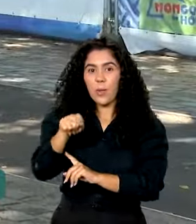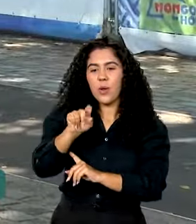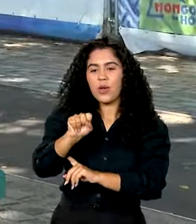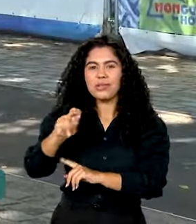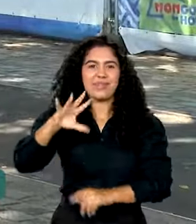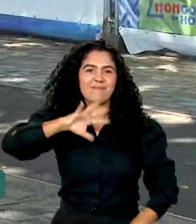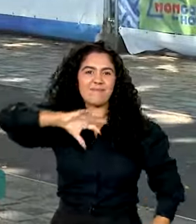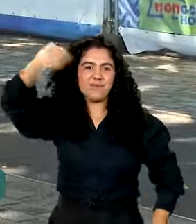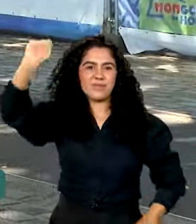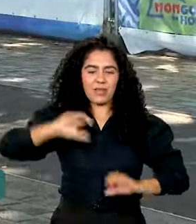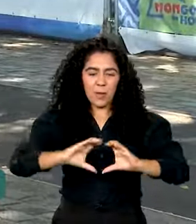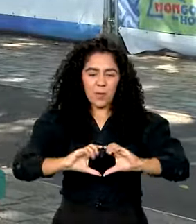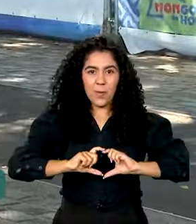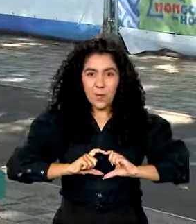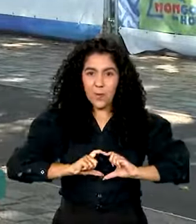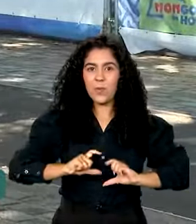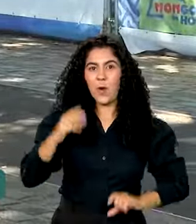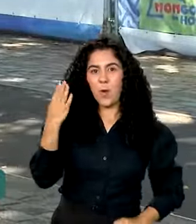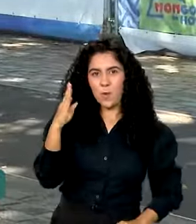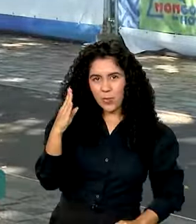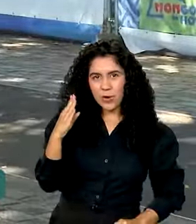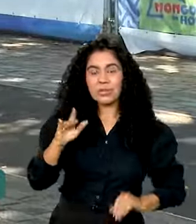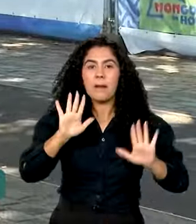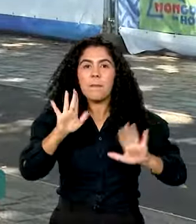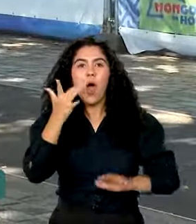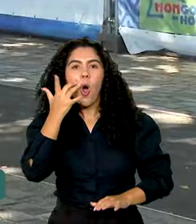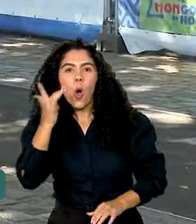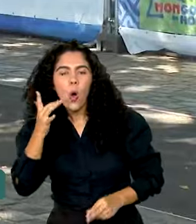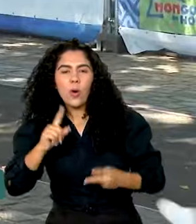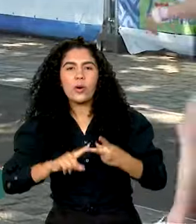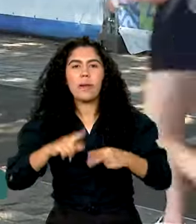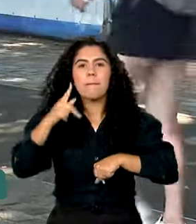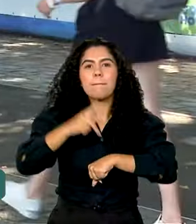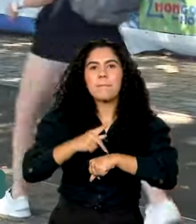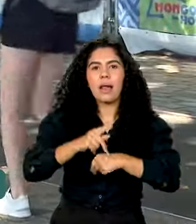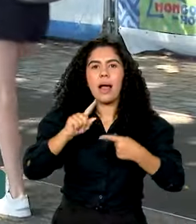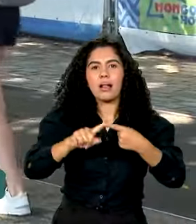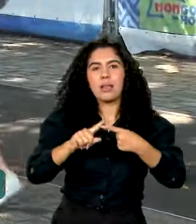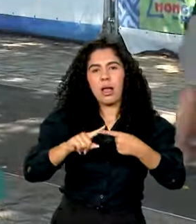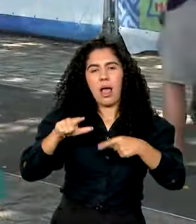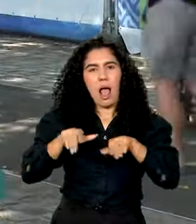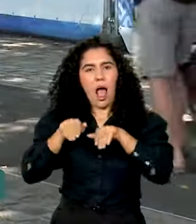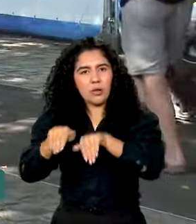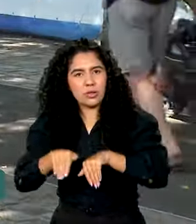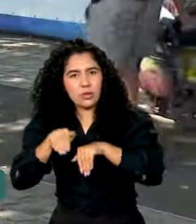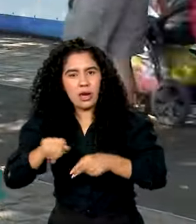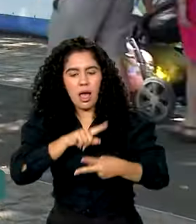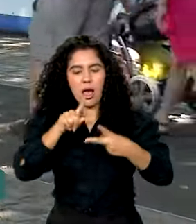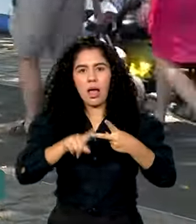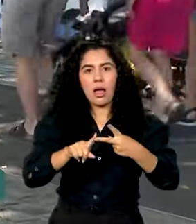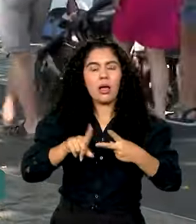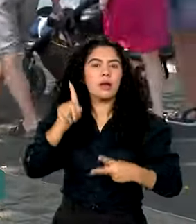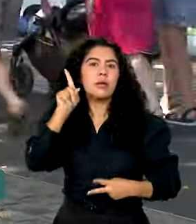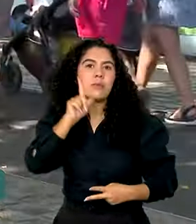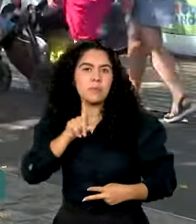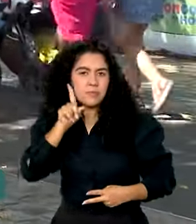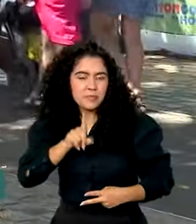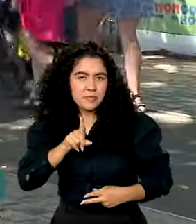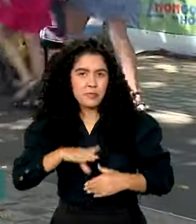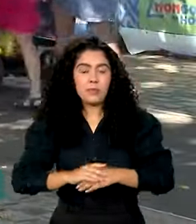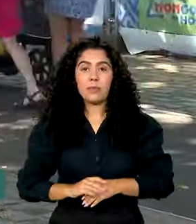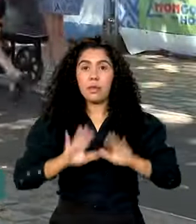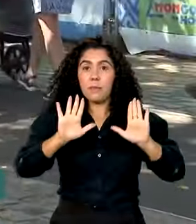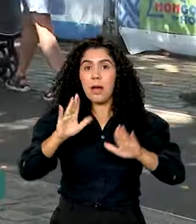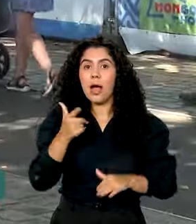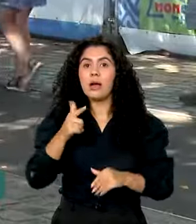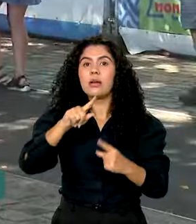sua medalha de bronze. O ouro e a prata ficaram com um australiano e um americano. Outros dois